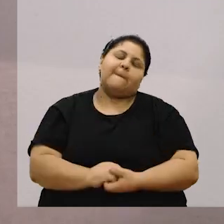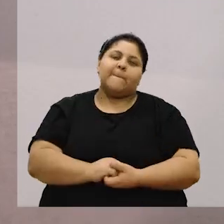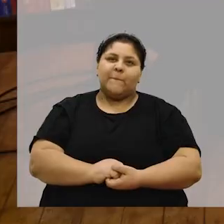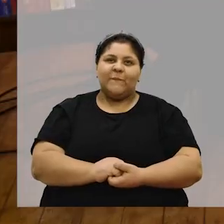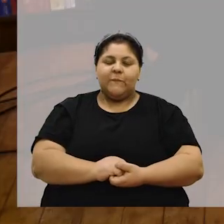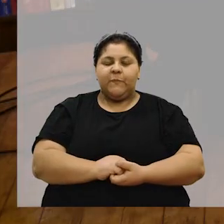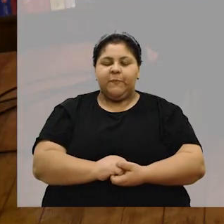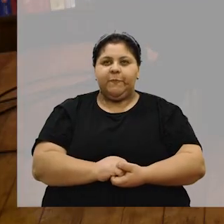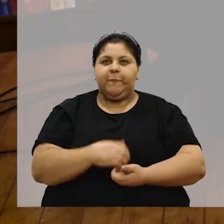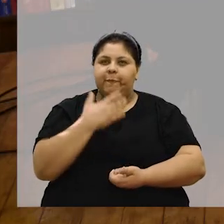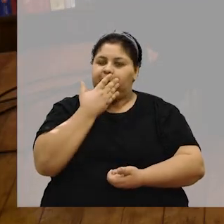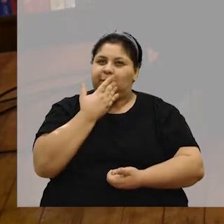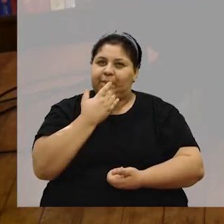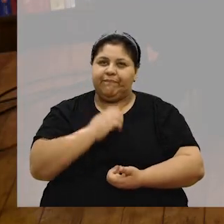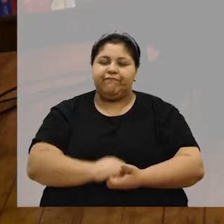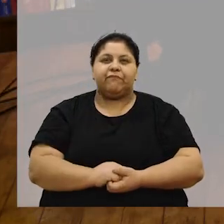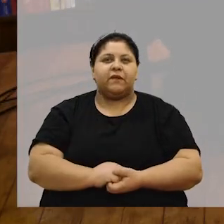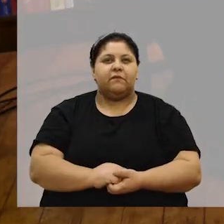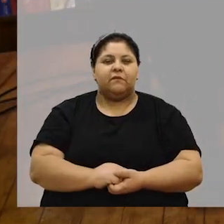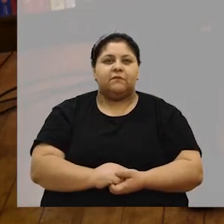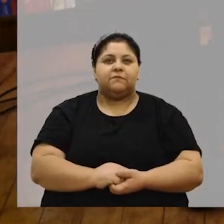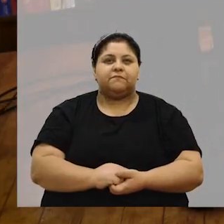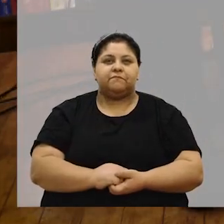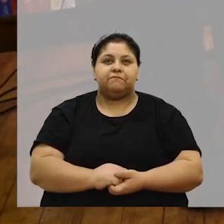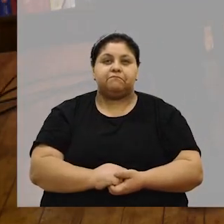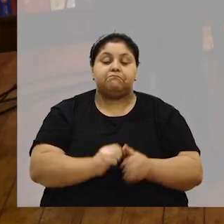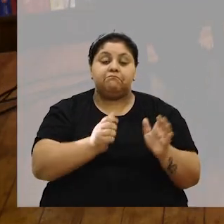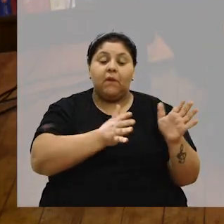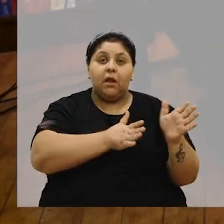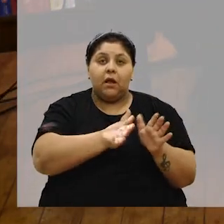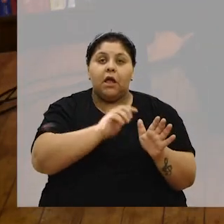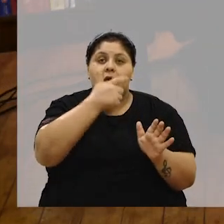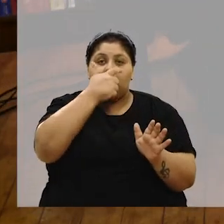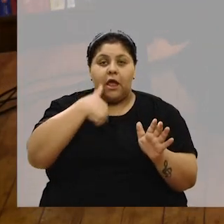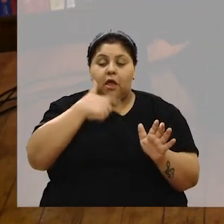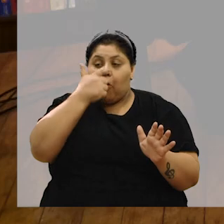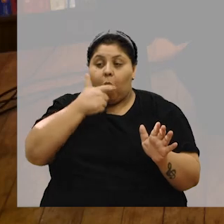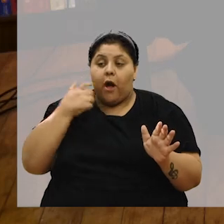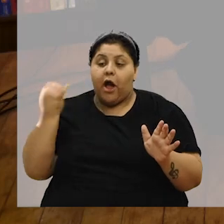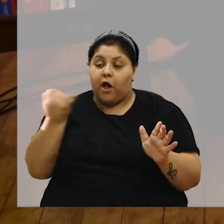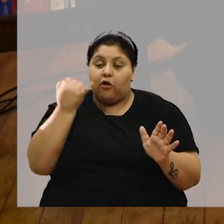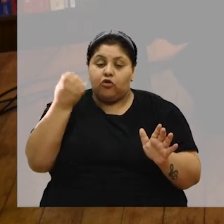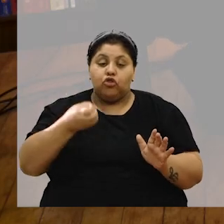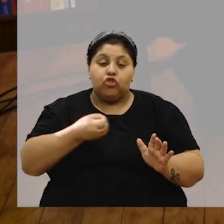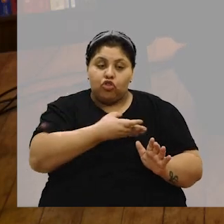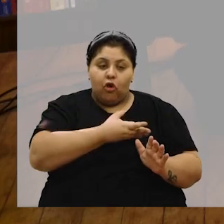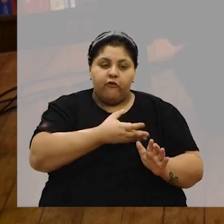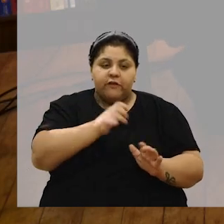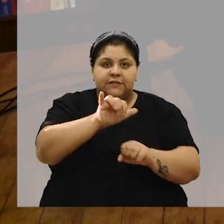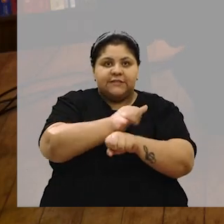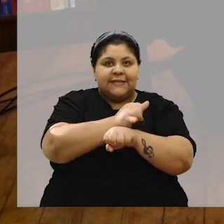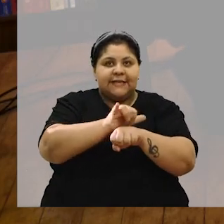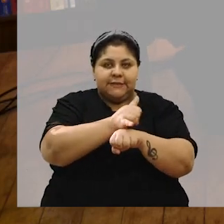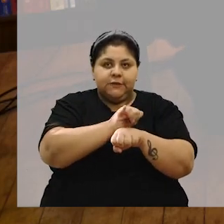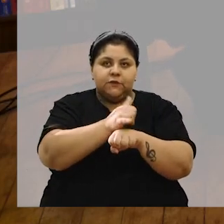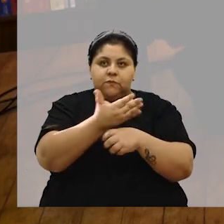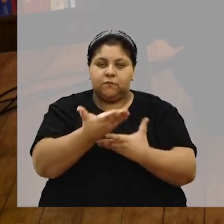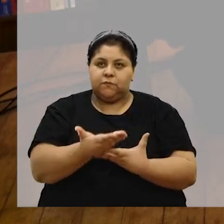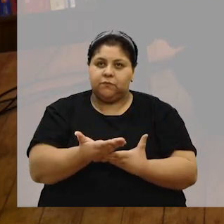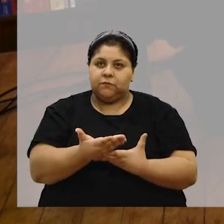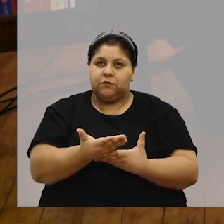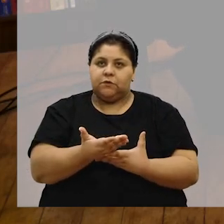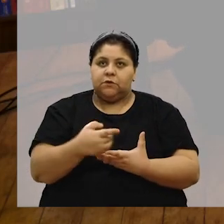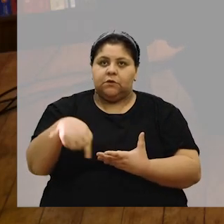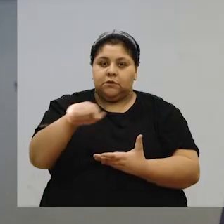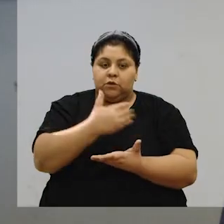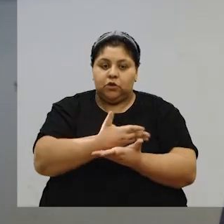texto? Bom, vamos lá. A questão do acesso, né? Eu acho importante essas novas ferramentas,